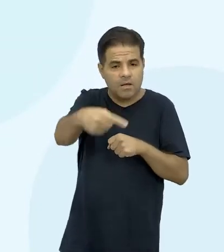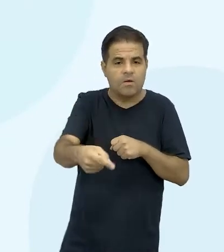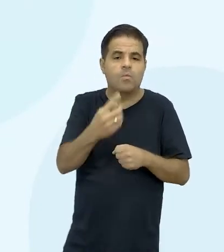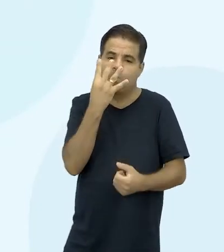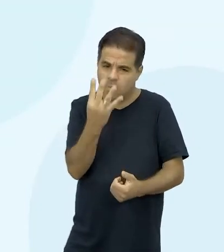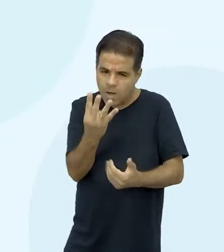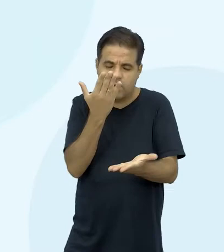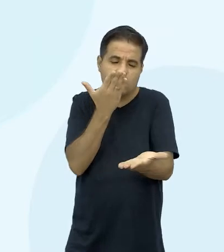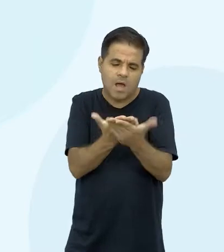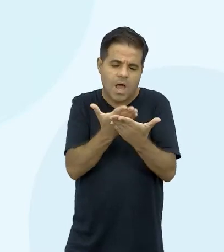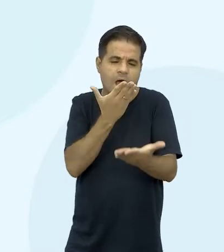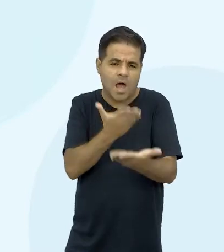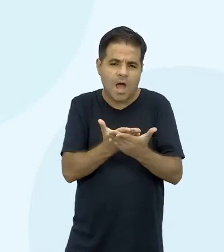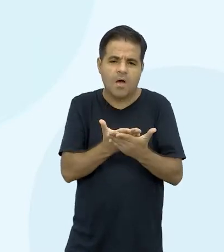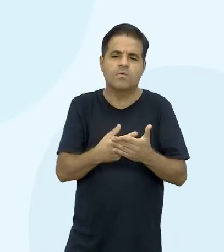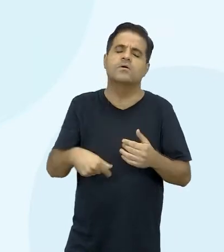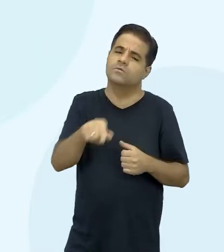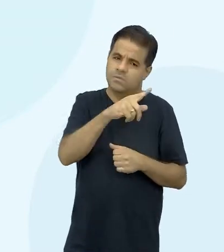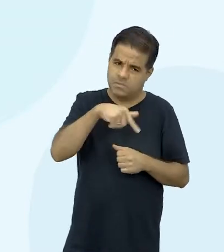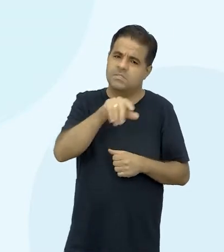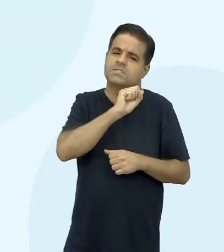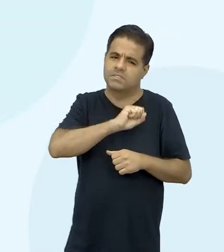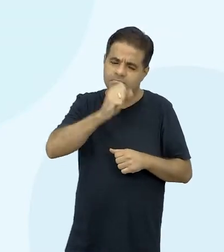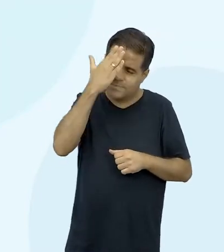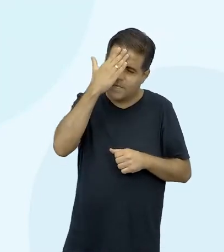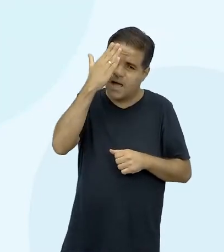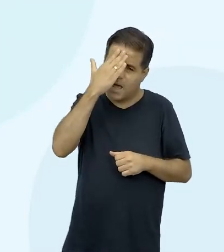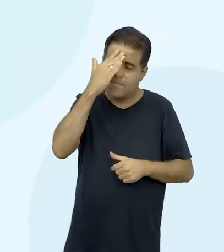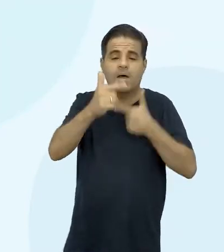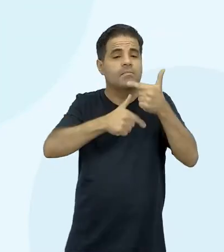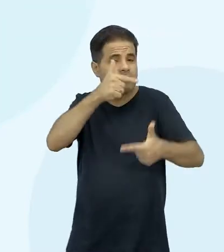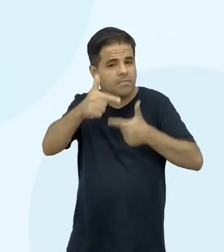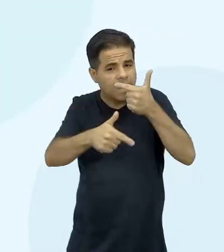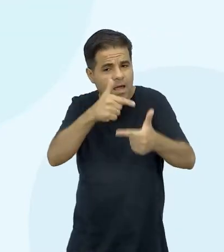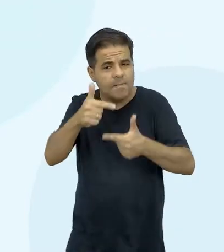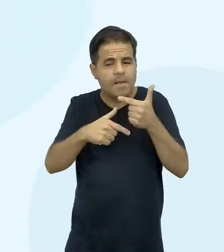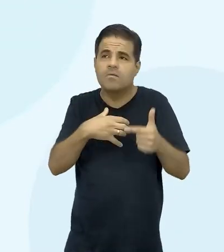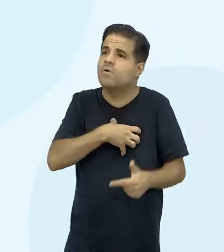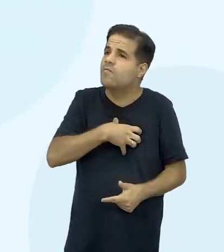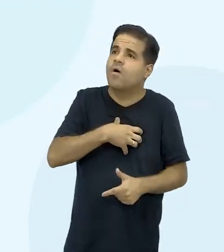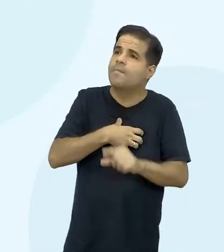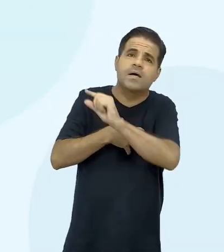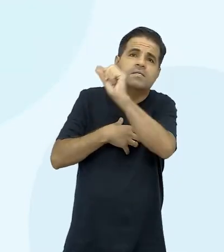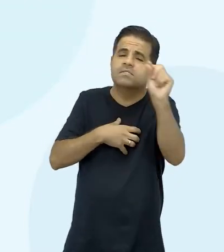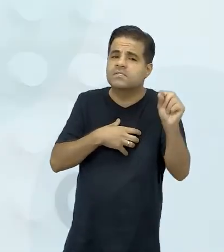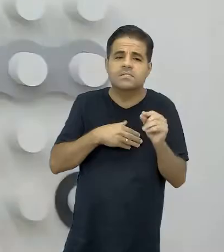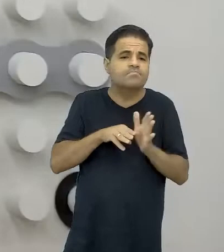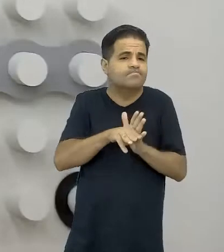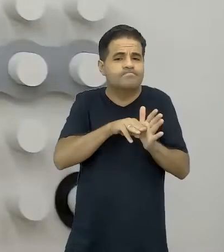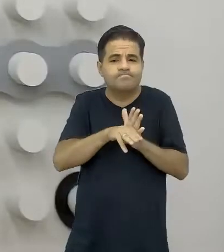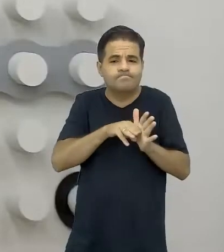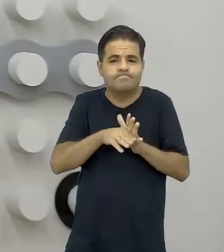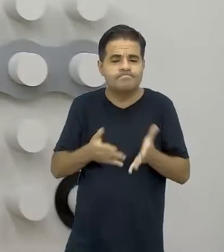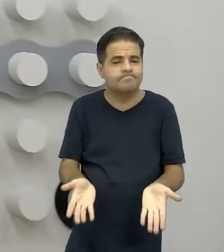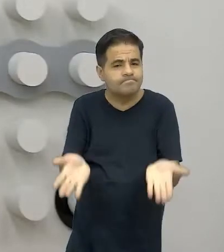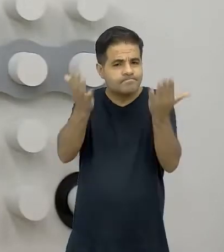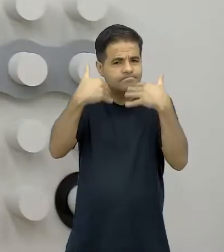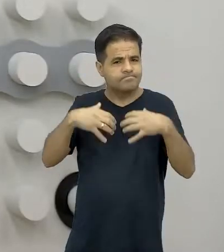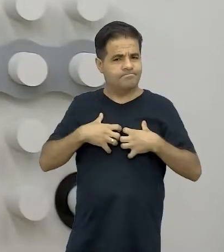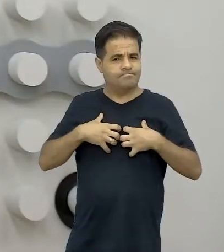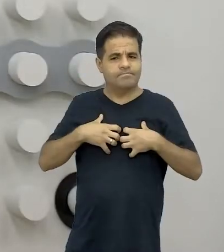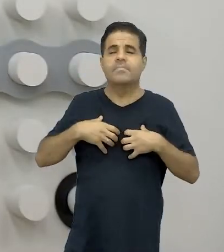4 aulas que a gente saiba trabalhar de uma forma metódica, ou seja, a gente